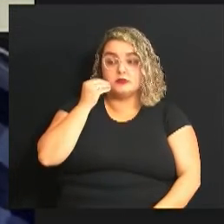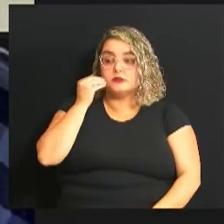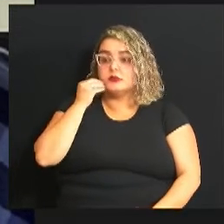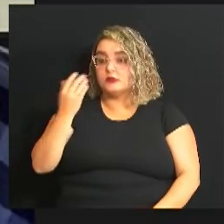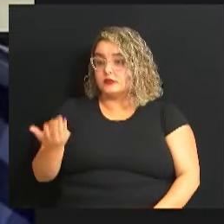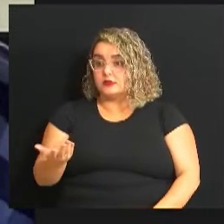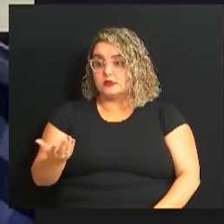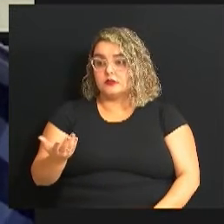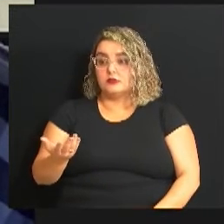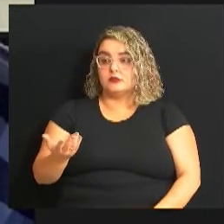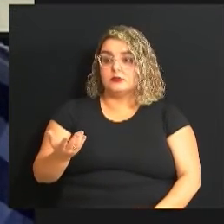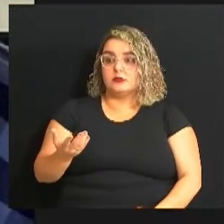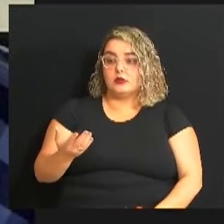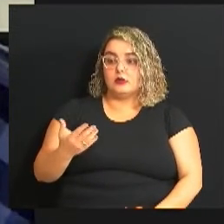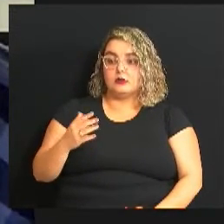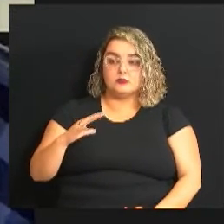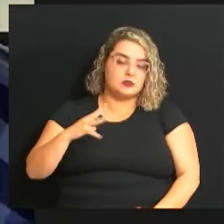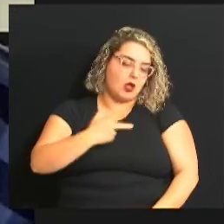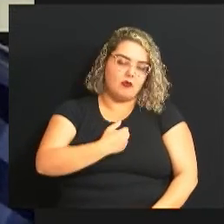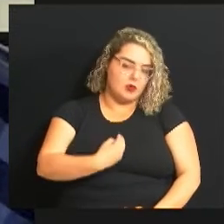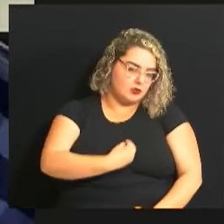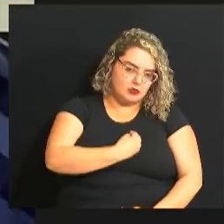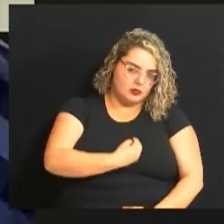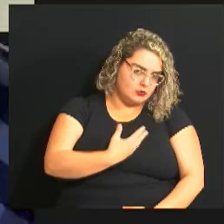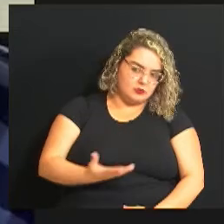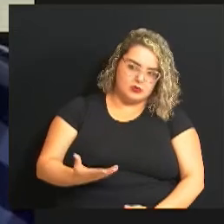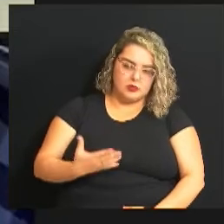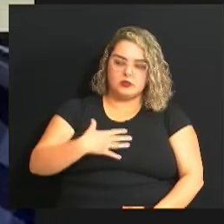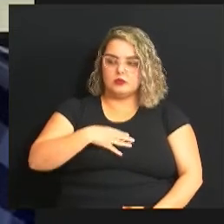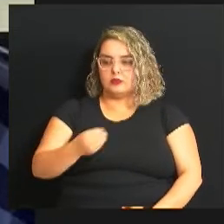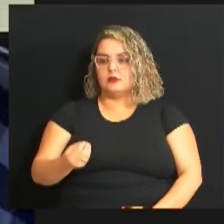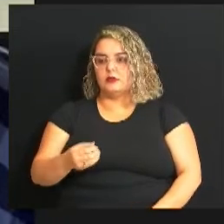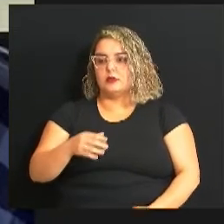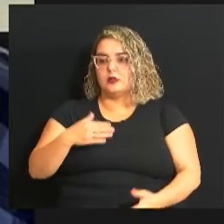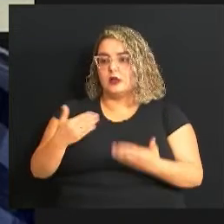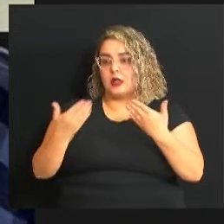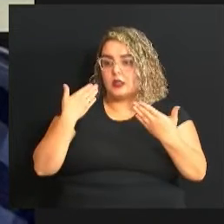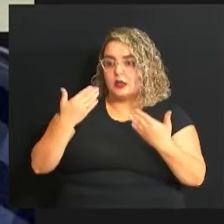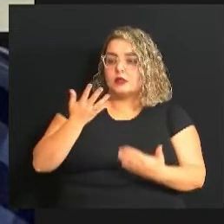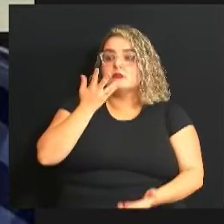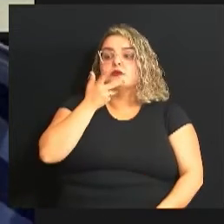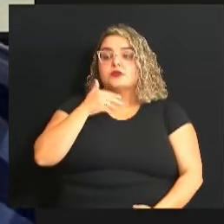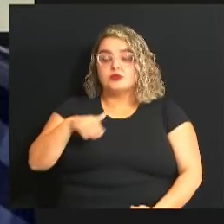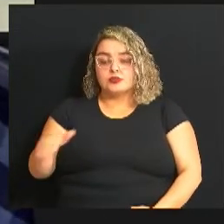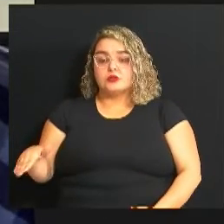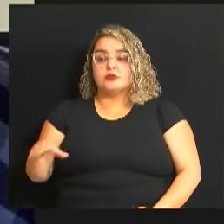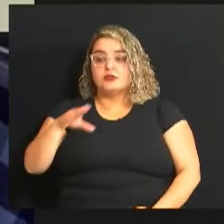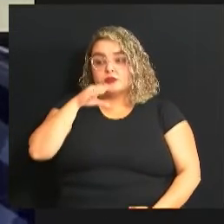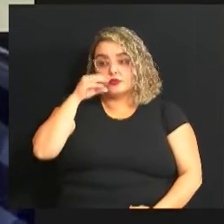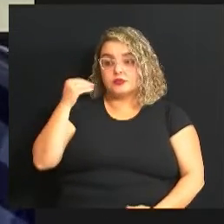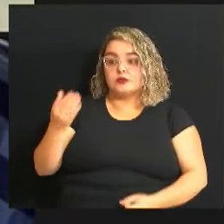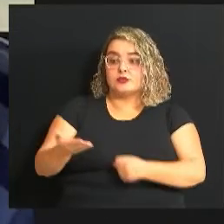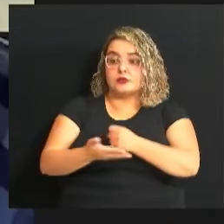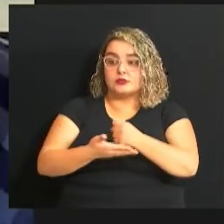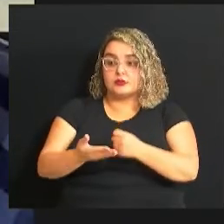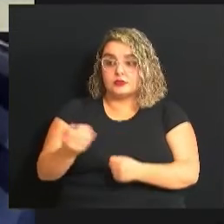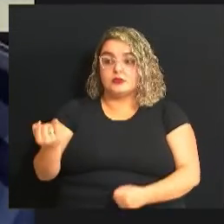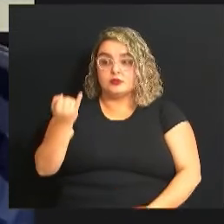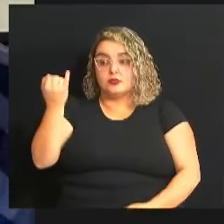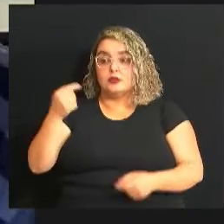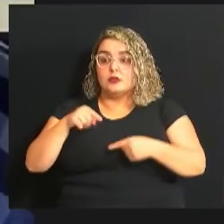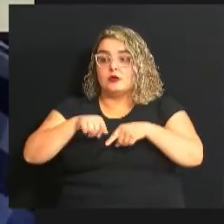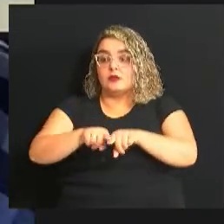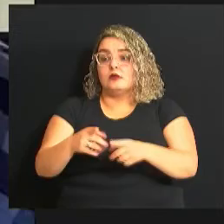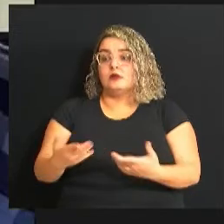alguma coisa, né? E o que eu falo é que a terapia de criança e adolescente, ela se fundamenta em uma coisa muito importante, que é a parceria entre o